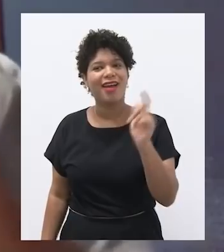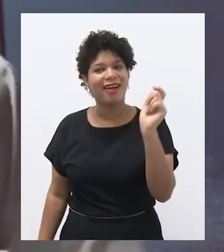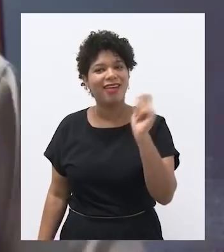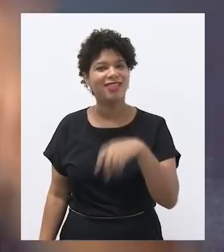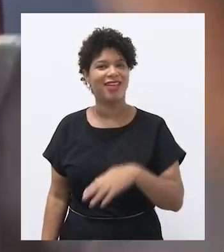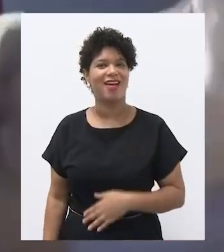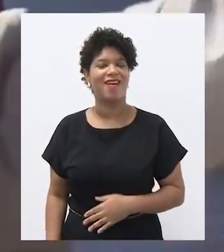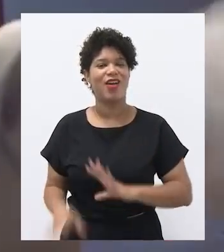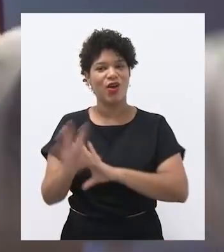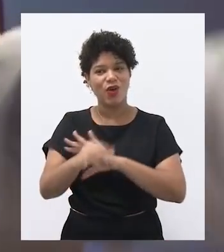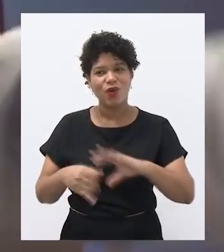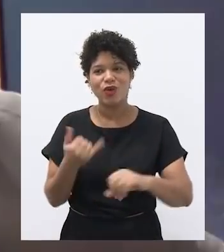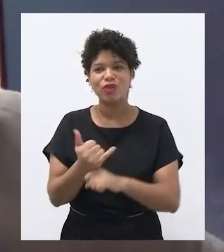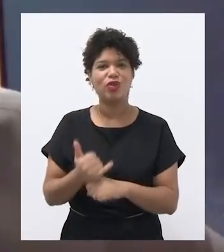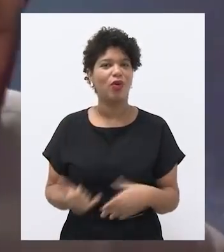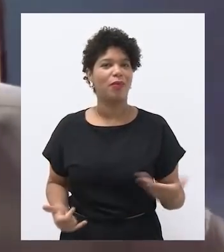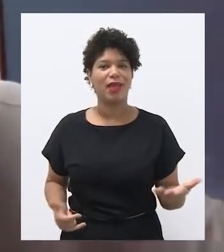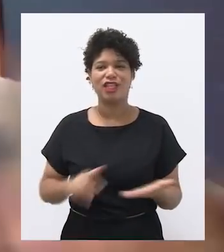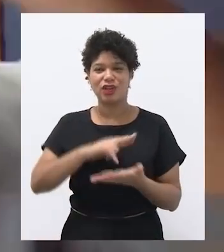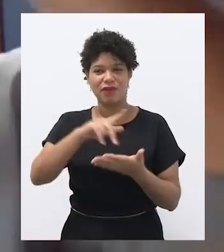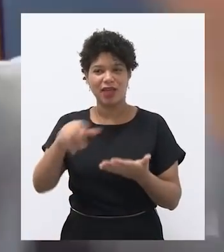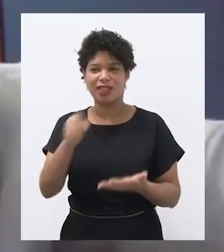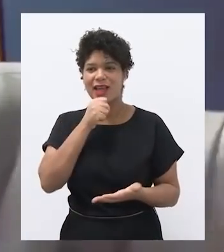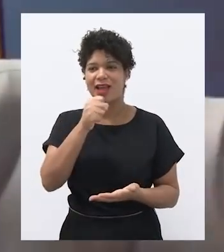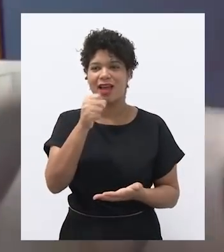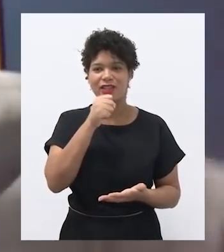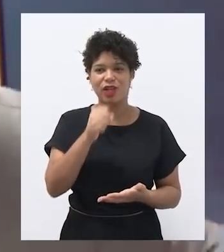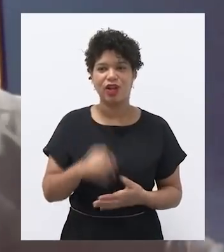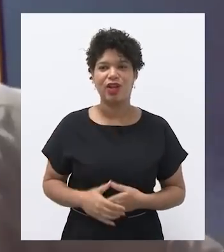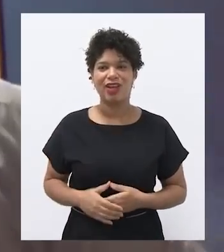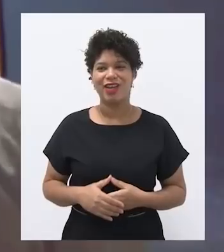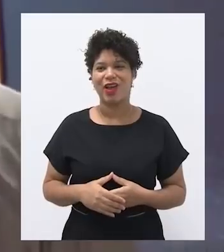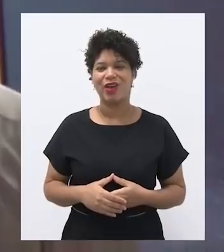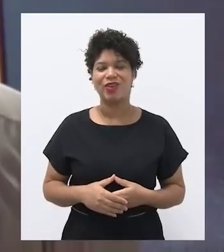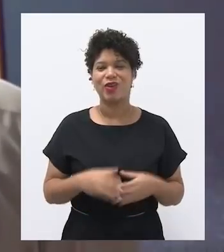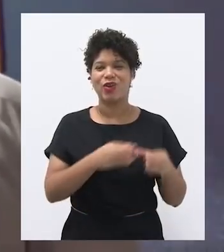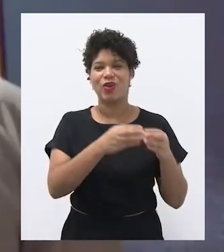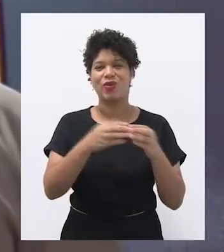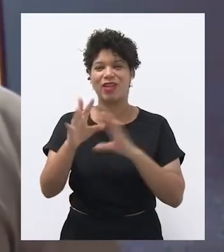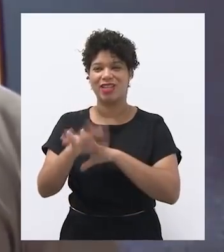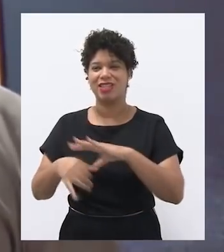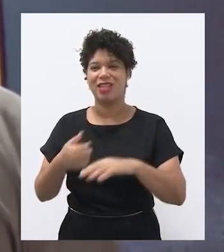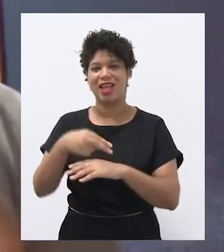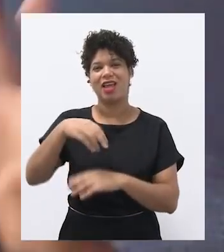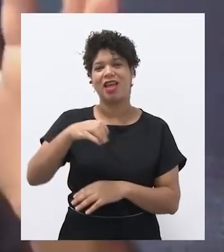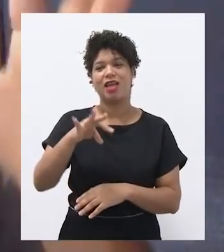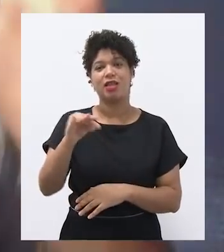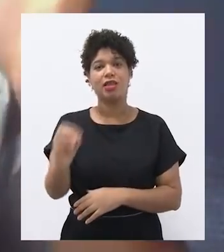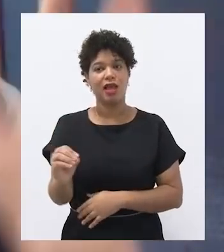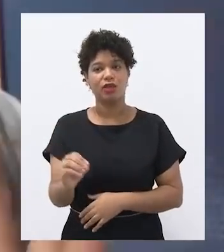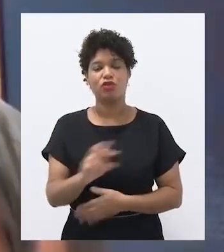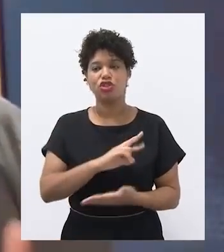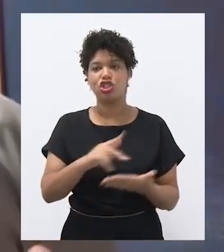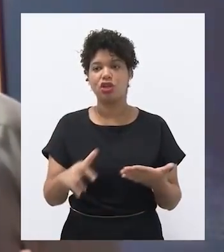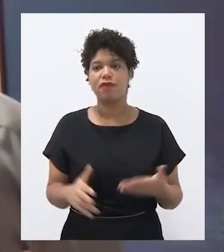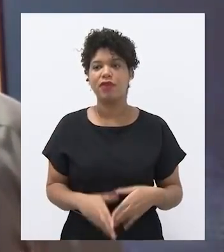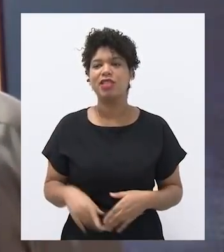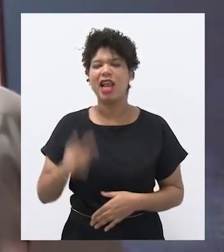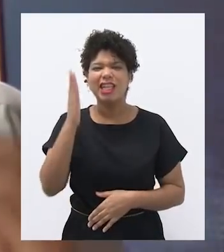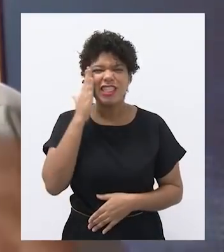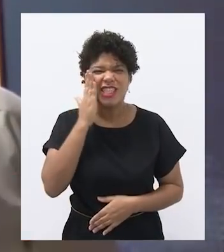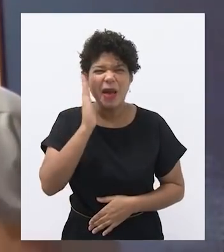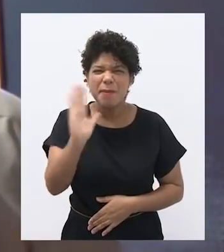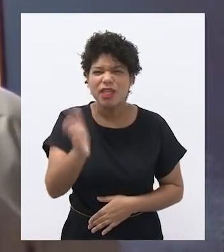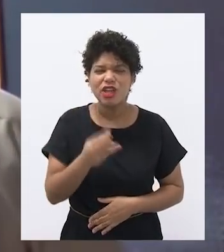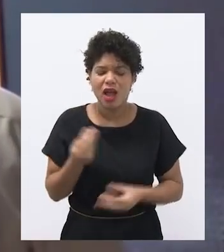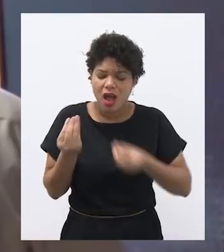o youtuber, o Felipe Neto, o Lucas Neto, a dinastia dos Neto no YouTube, esses caras eles têm o domínio da forma,